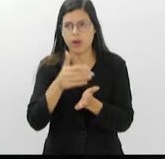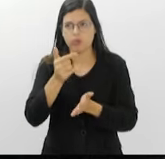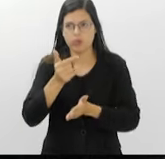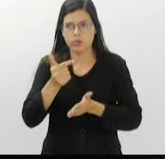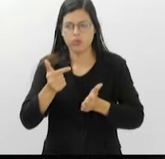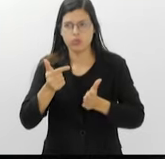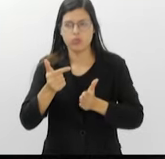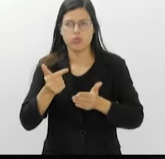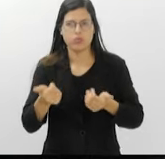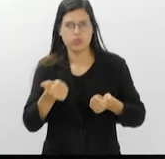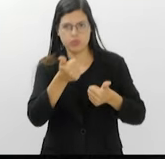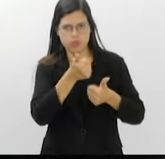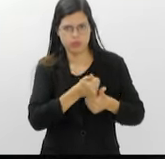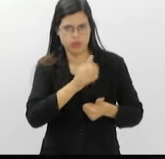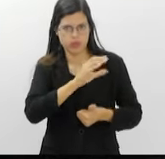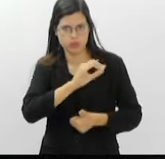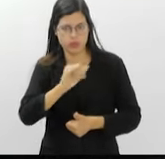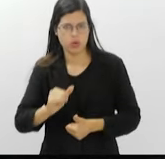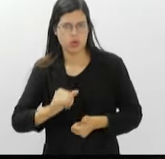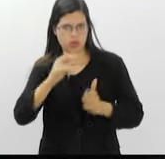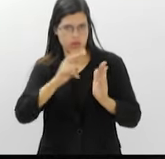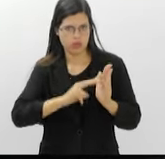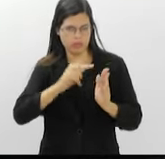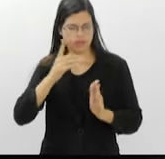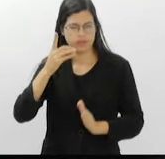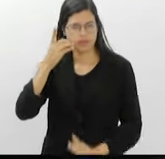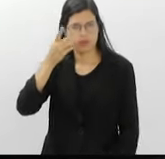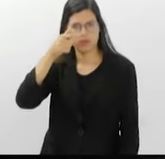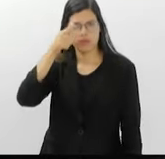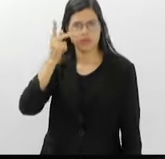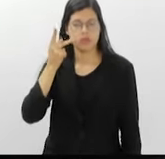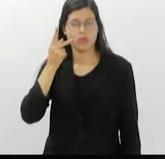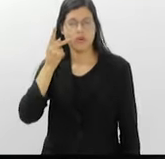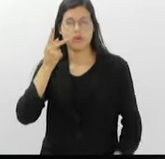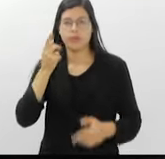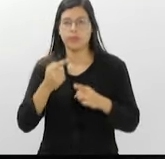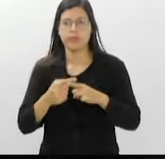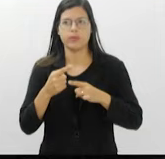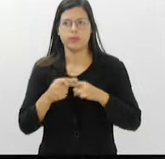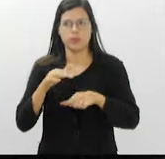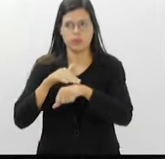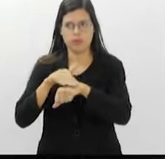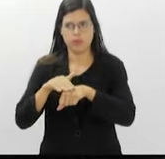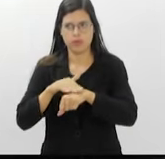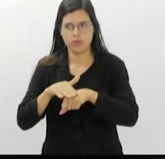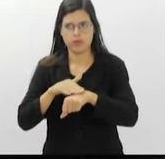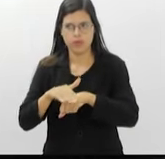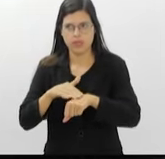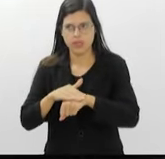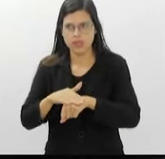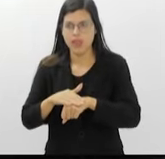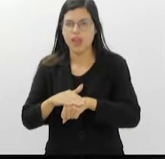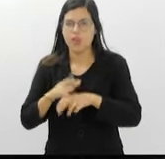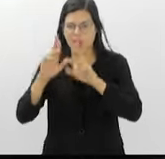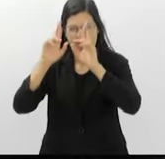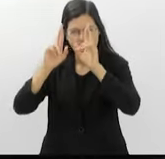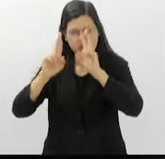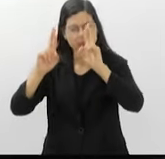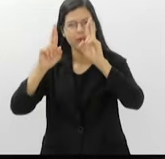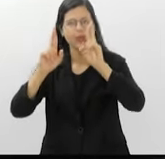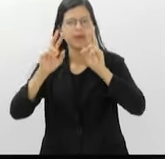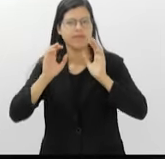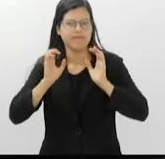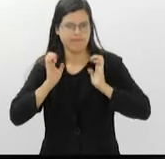da CCJ, lido pelo deputado Luiz Paulo, pelo seguinte, porque eu estava conversando civilizadamente com